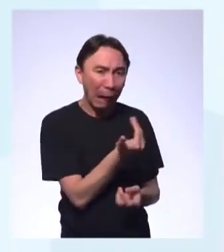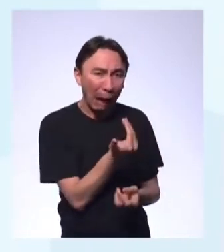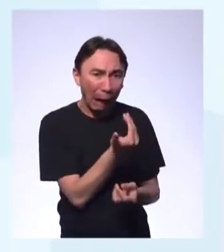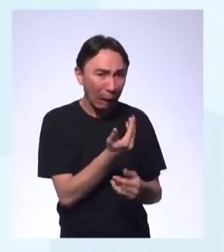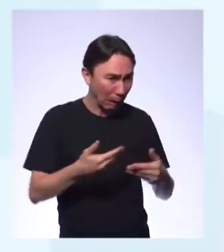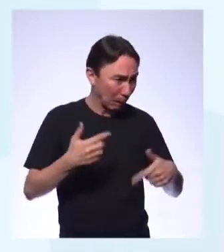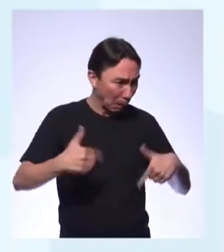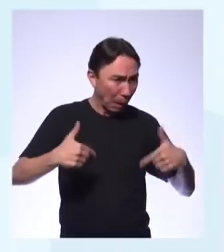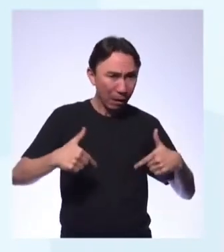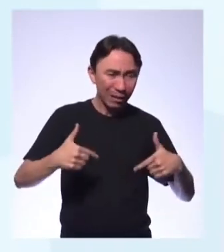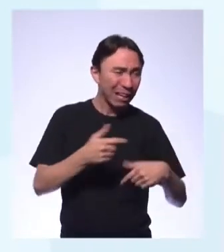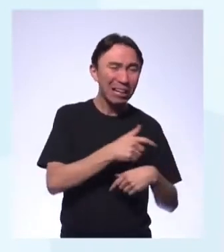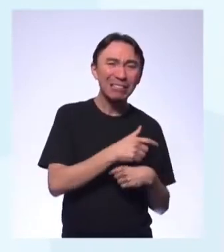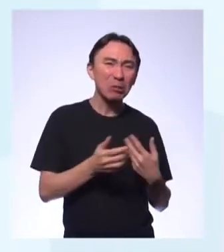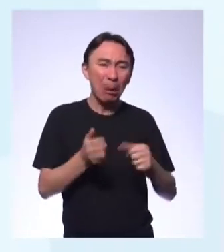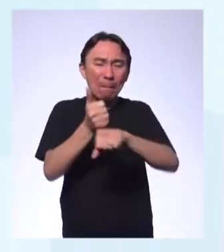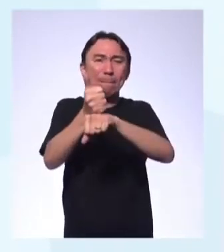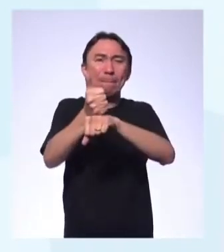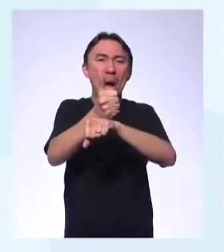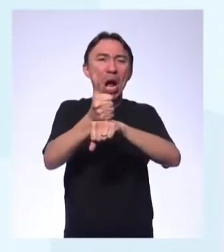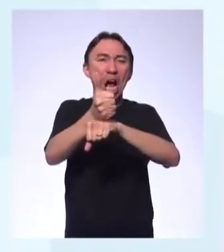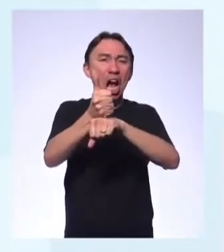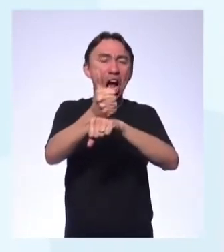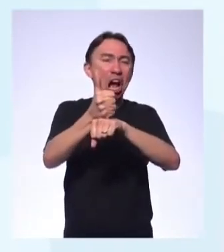não domina, né? não tem